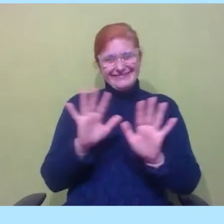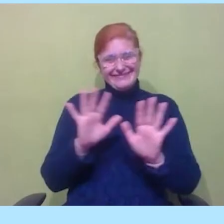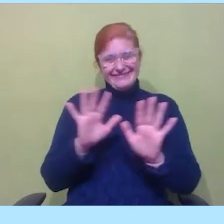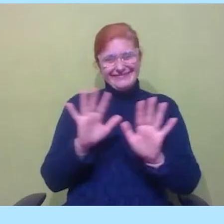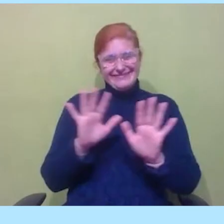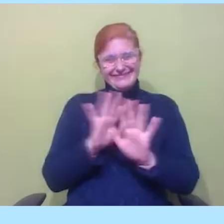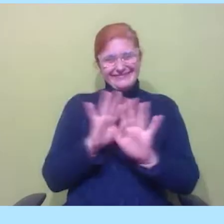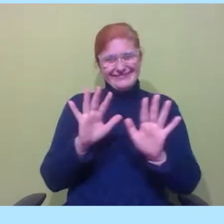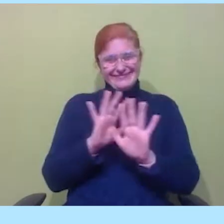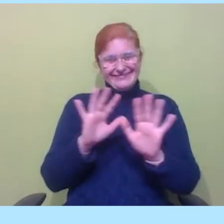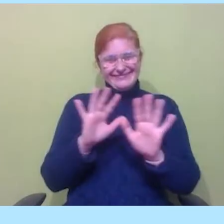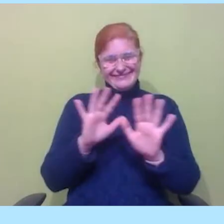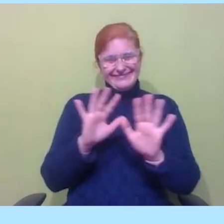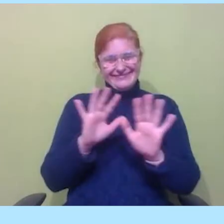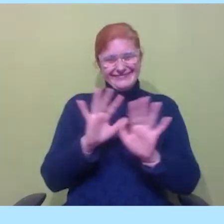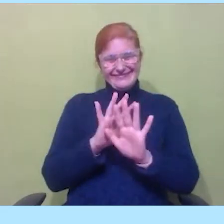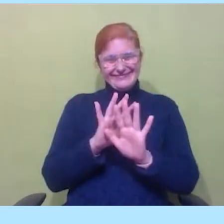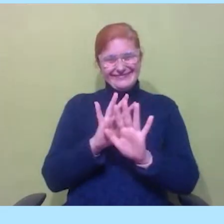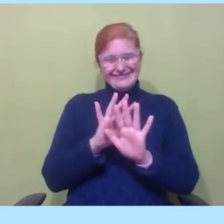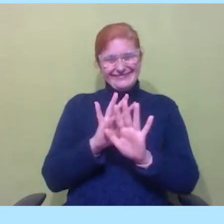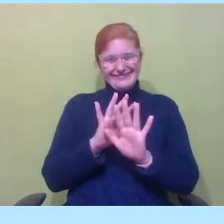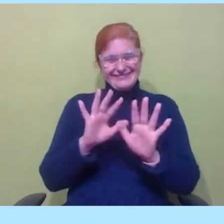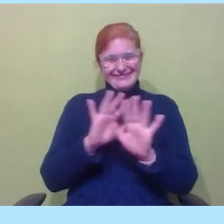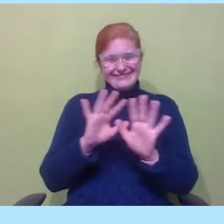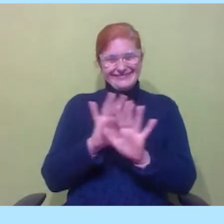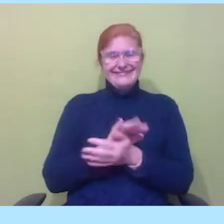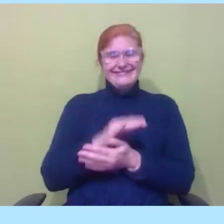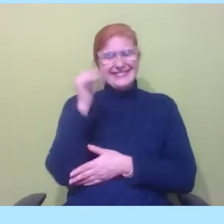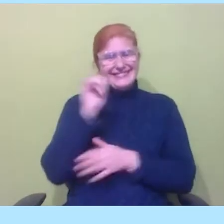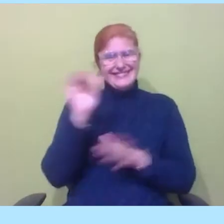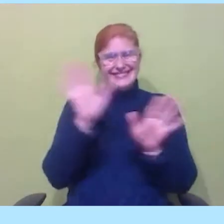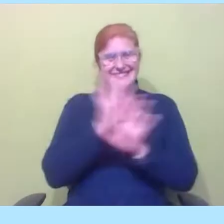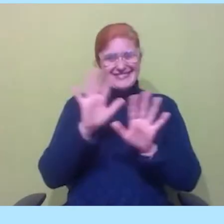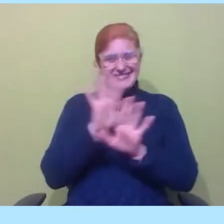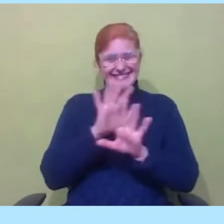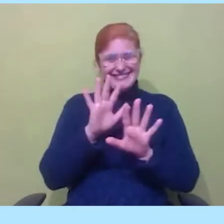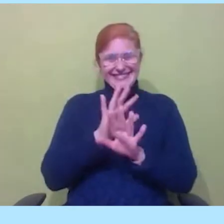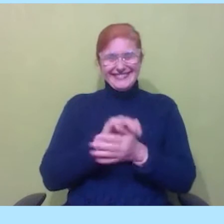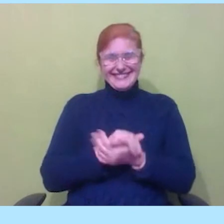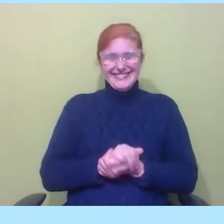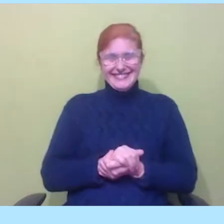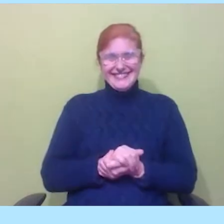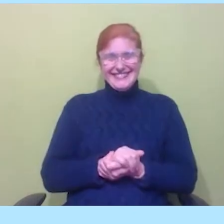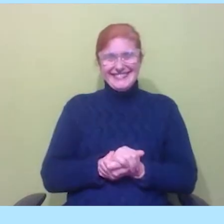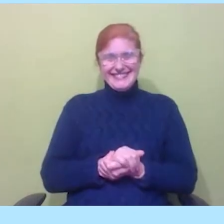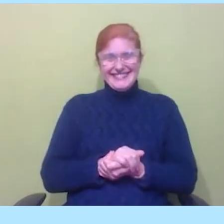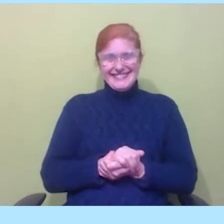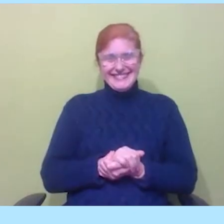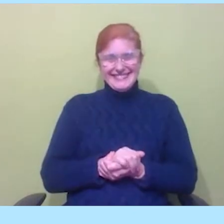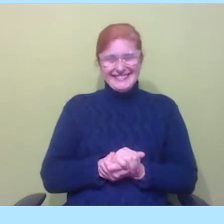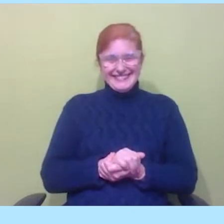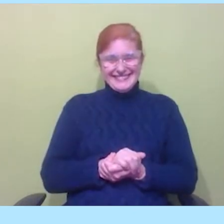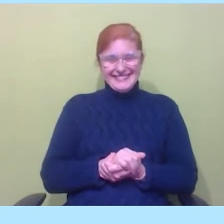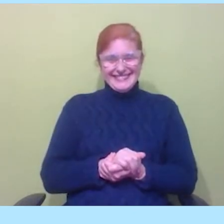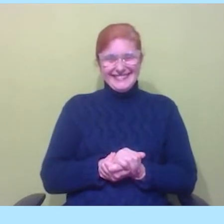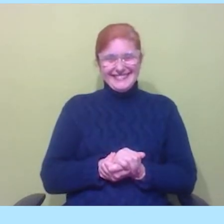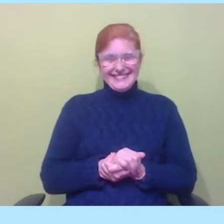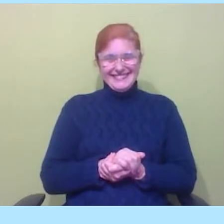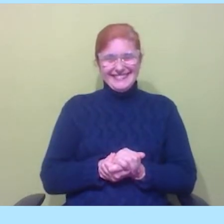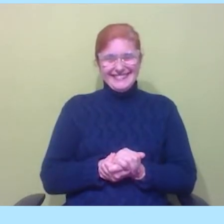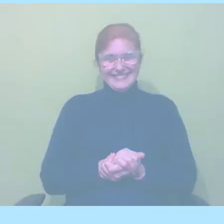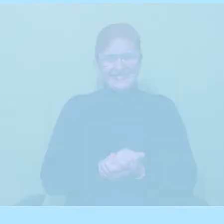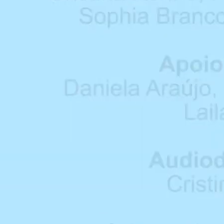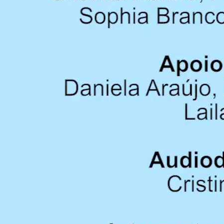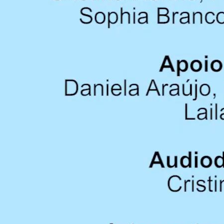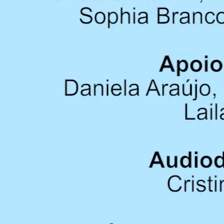Obrigada, gente. Obrigada, mulherada. Um beijo. Obrigada. Cheiro todo.